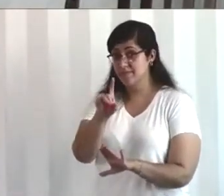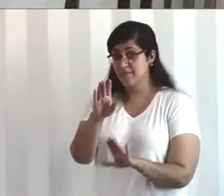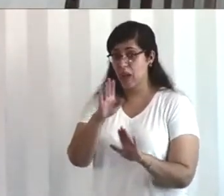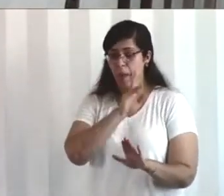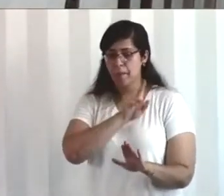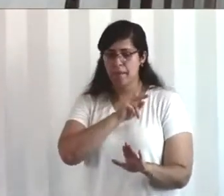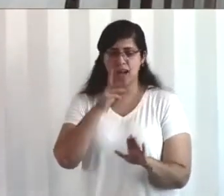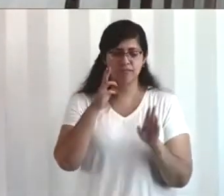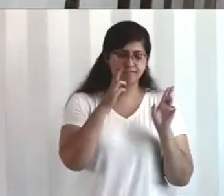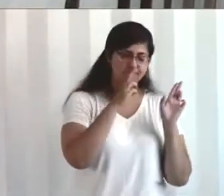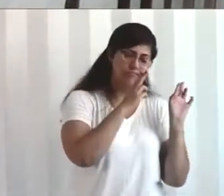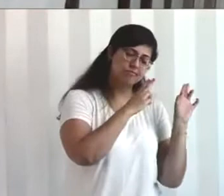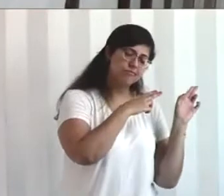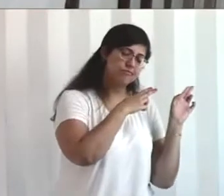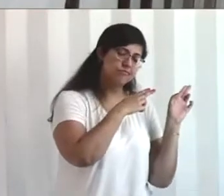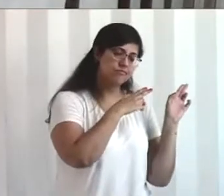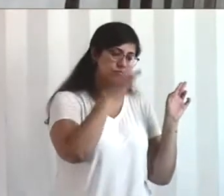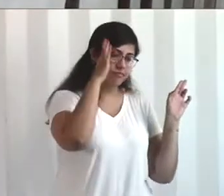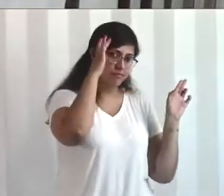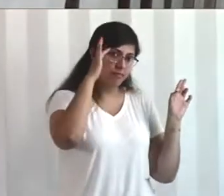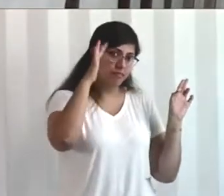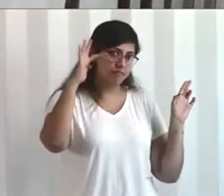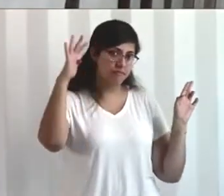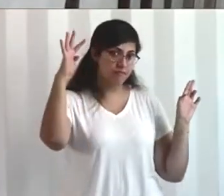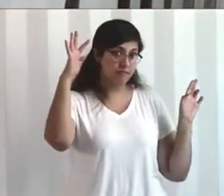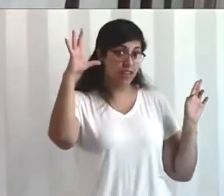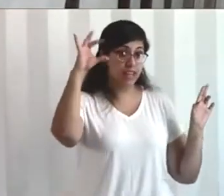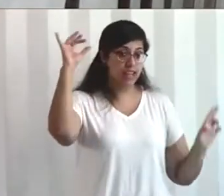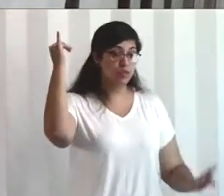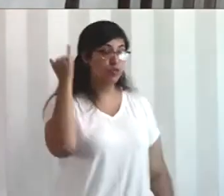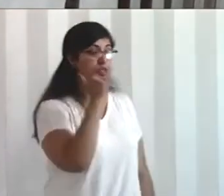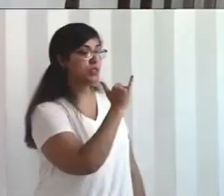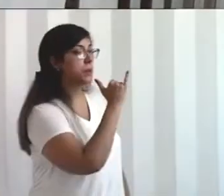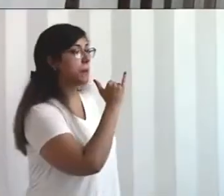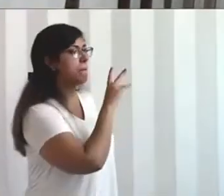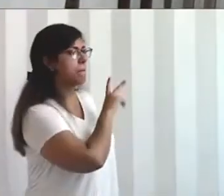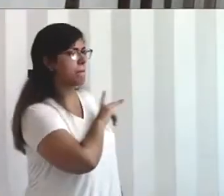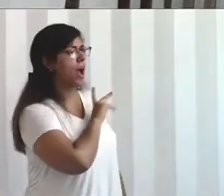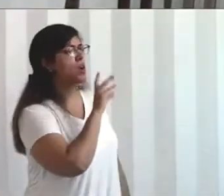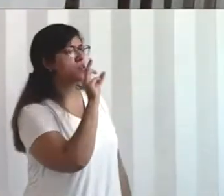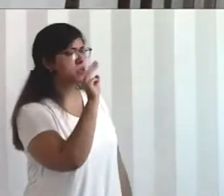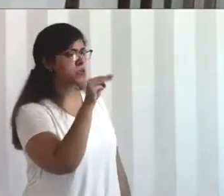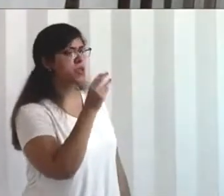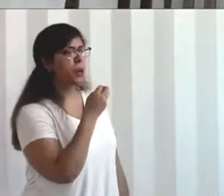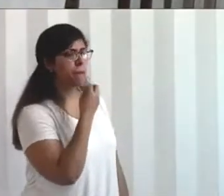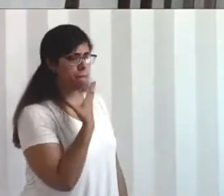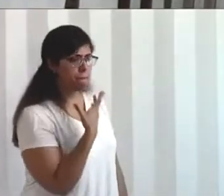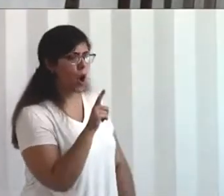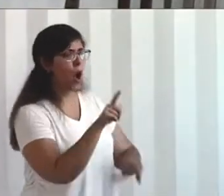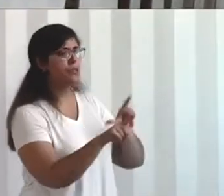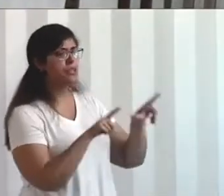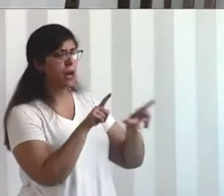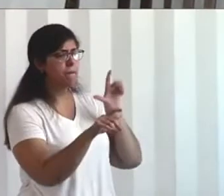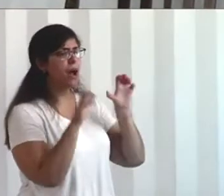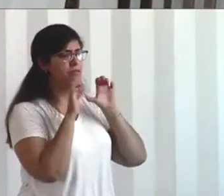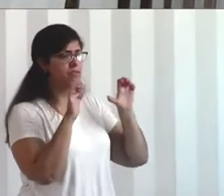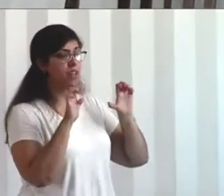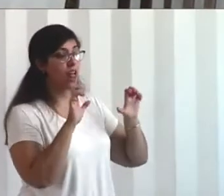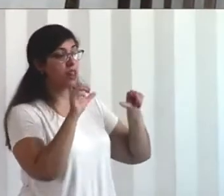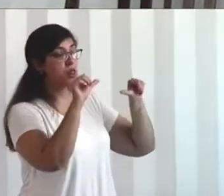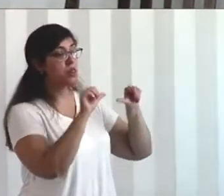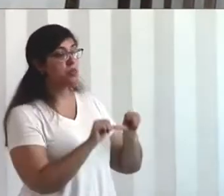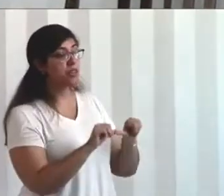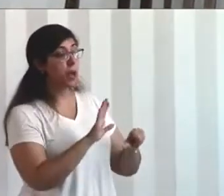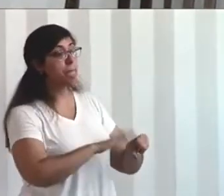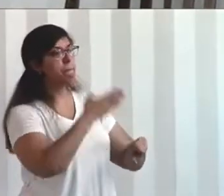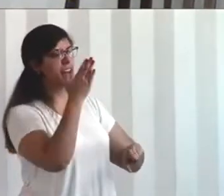fala com Paulo. Deus confirma o trabalho de Paulo em Corinto. Deus diz: fica um pouco mais. Isso